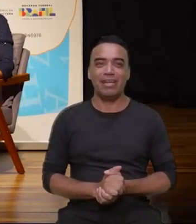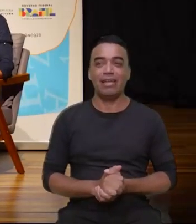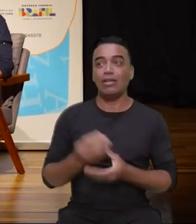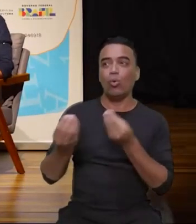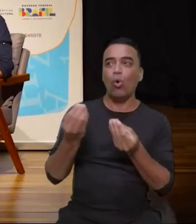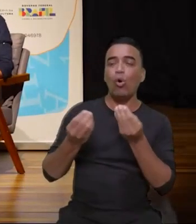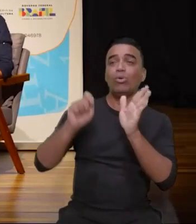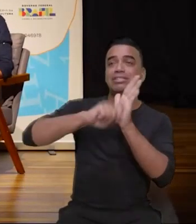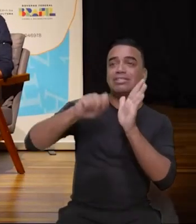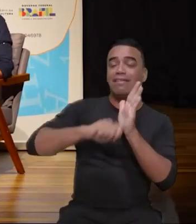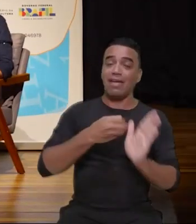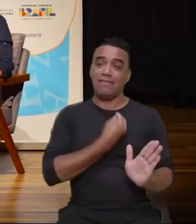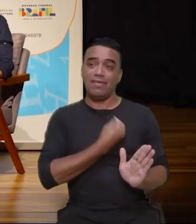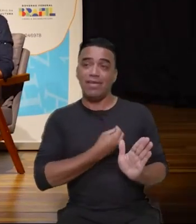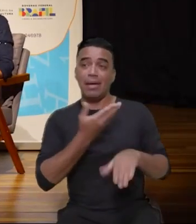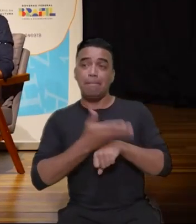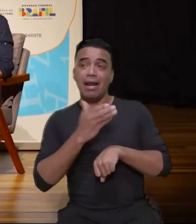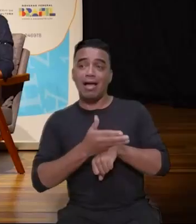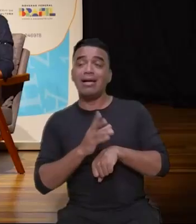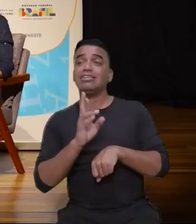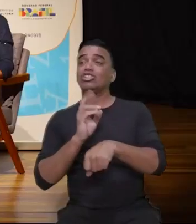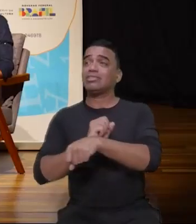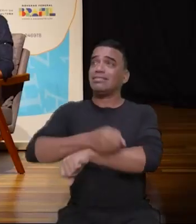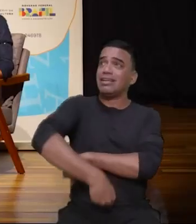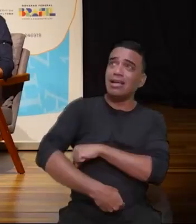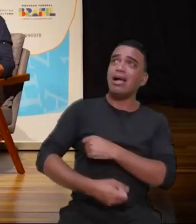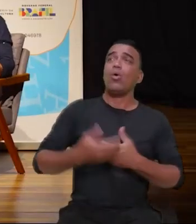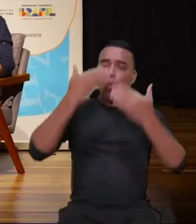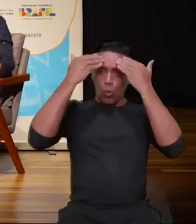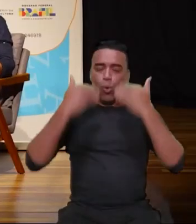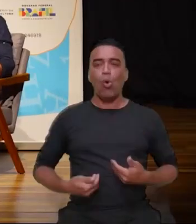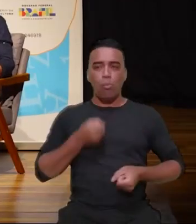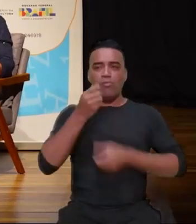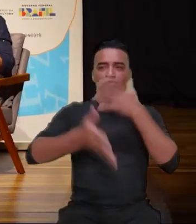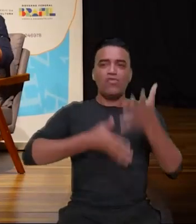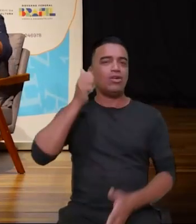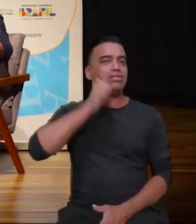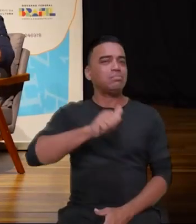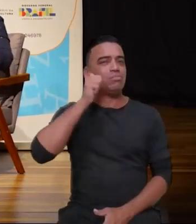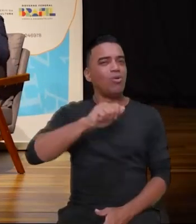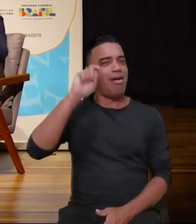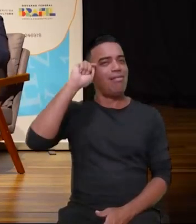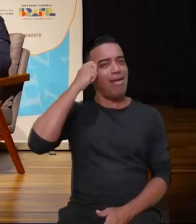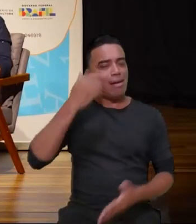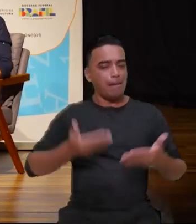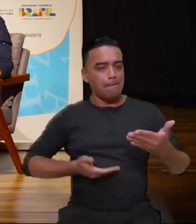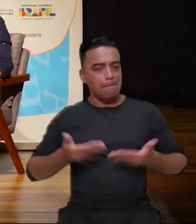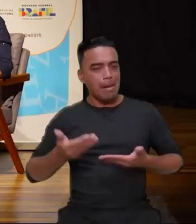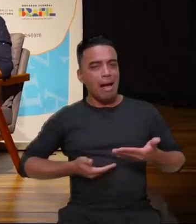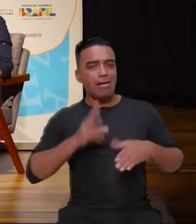Como a escrevivência responde, na prática, à escravização do corpo e da voz dessas mulheres? Porque eu falei da mulher que falou da babá.